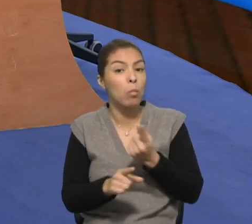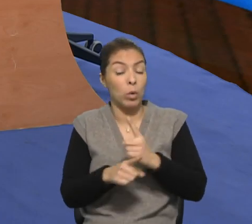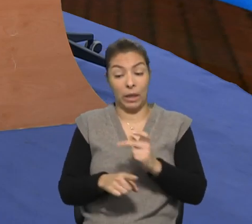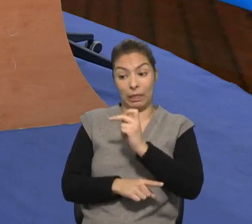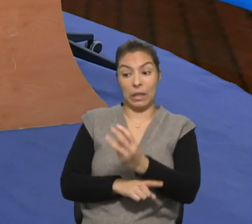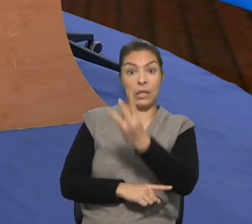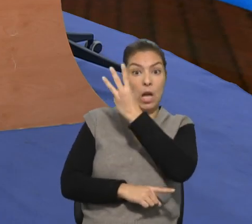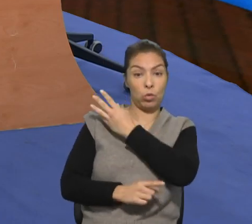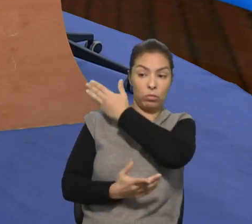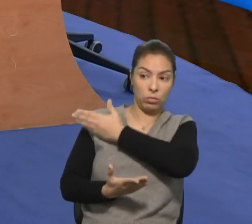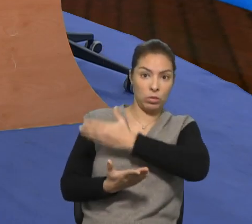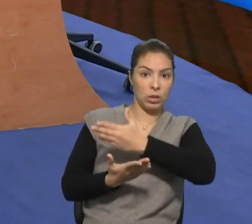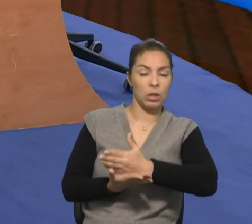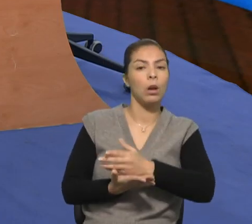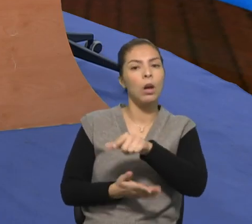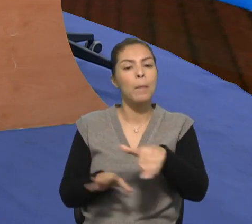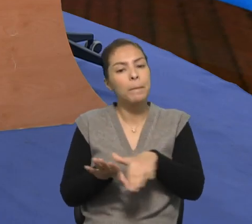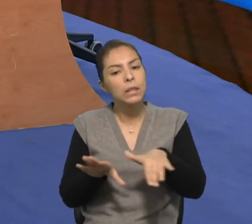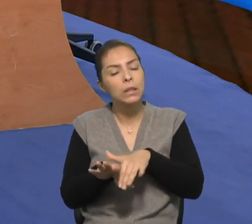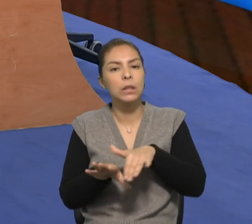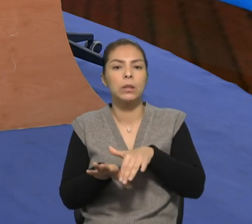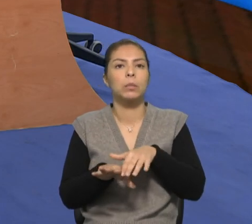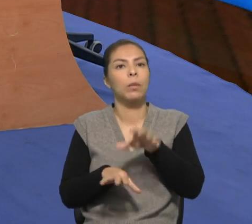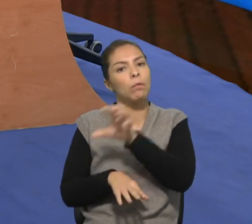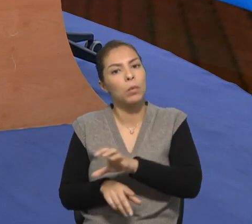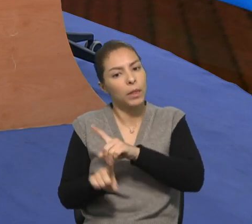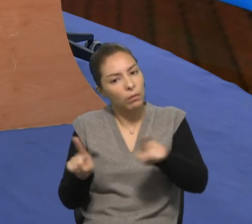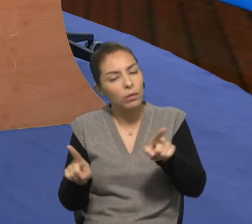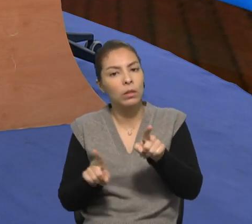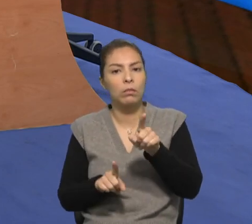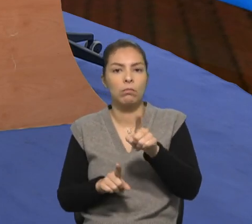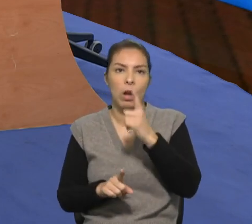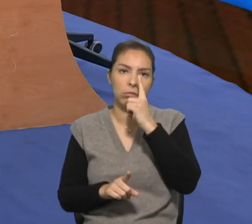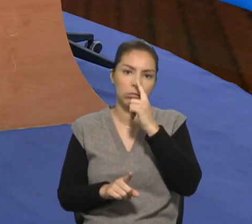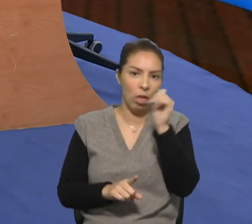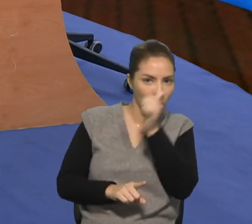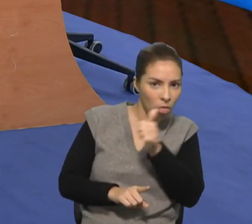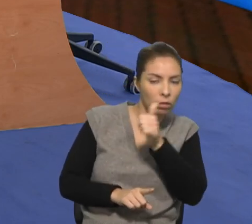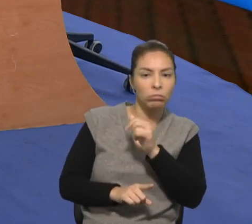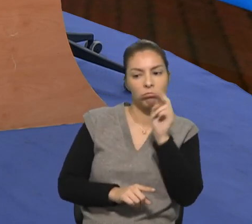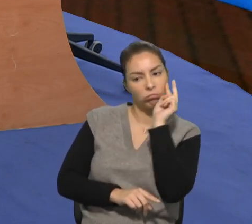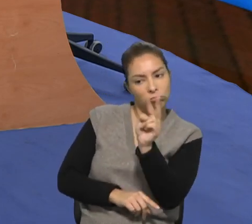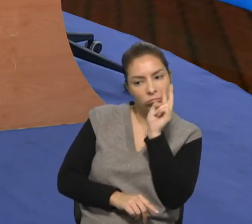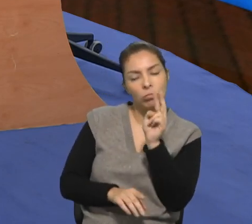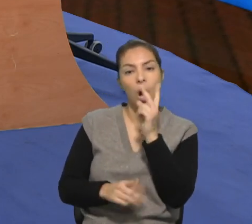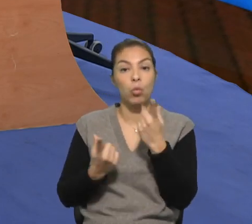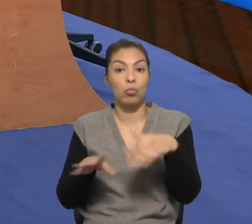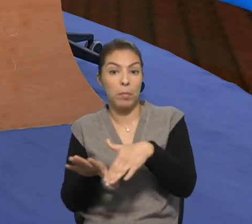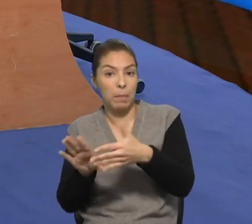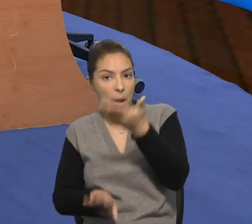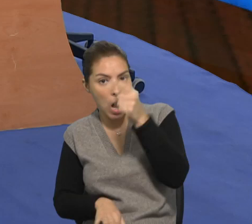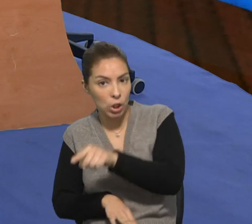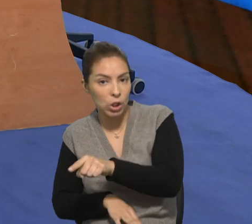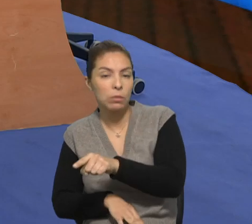acompanhando, houve diferentes participações, umas mais comprometidas, outras mais a assistir. Portanto, mesmo ao longo de todo este processo de